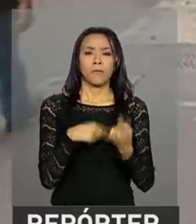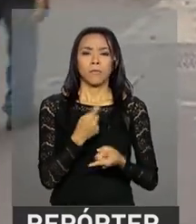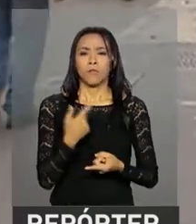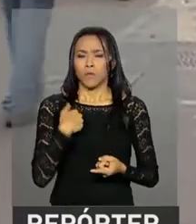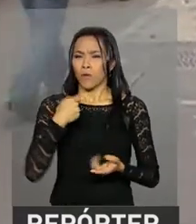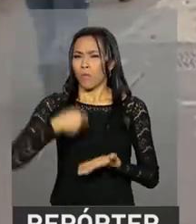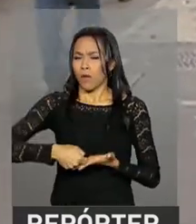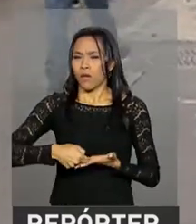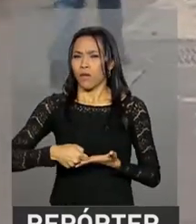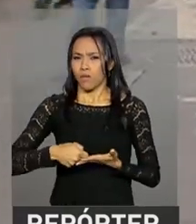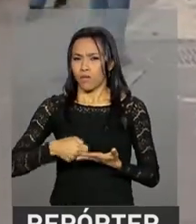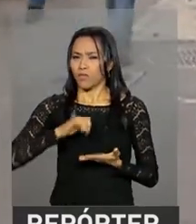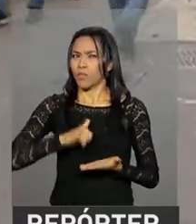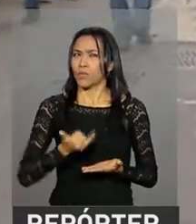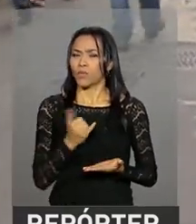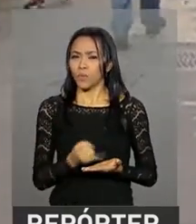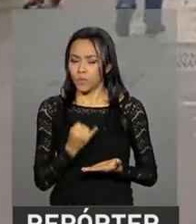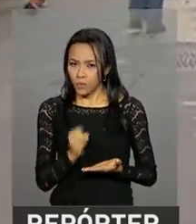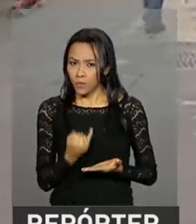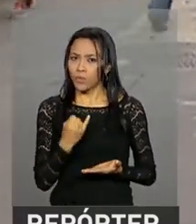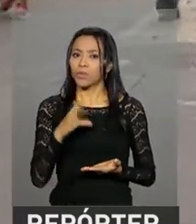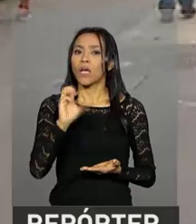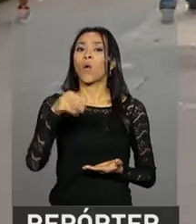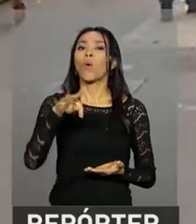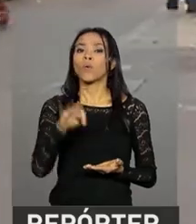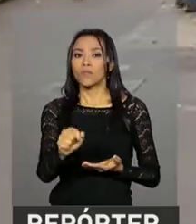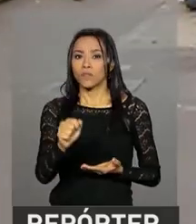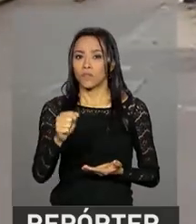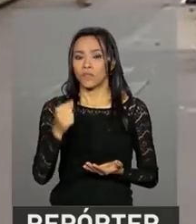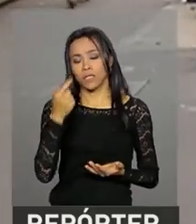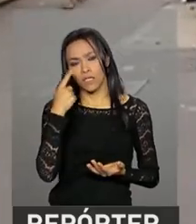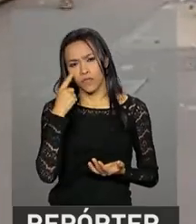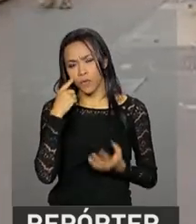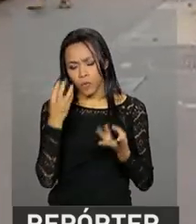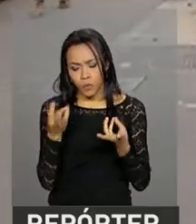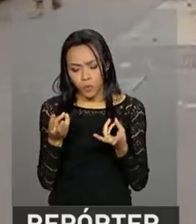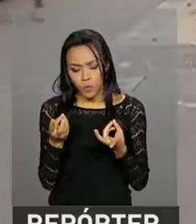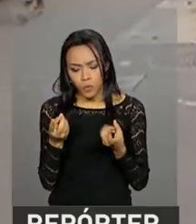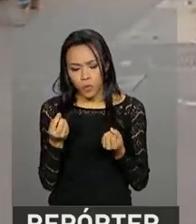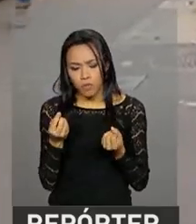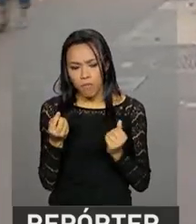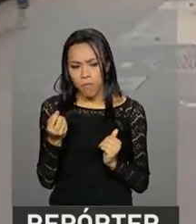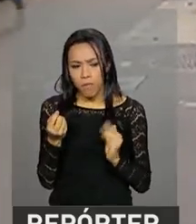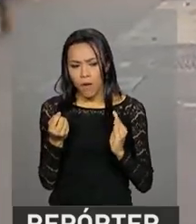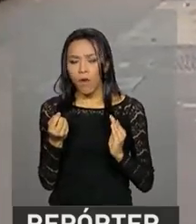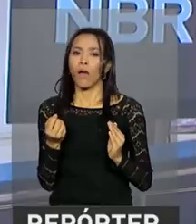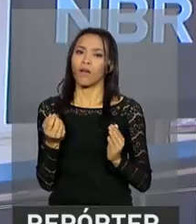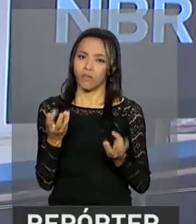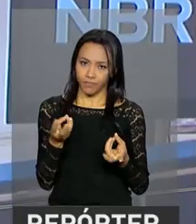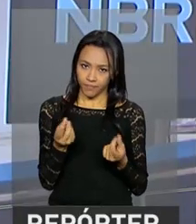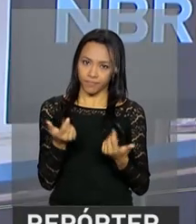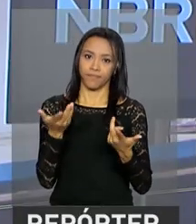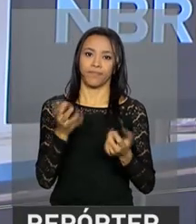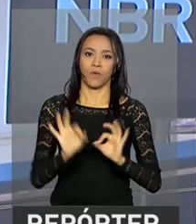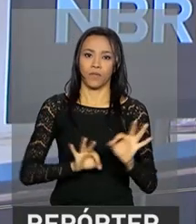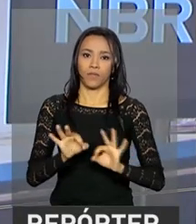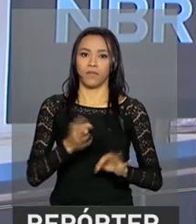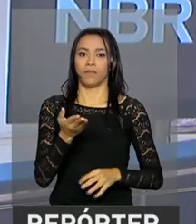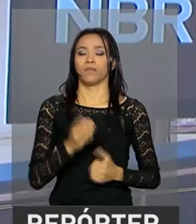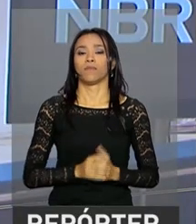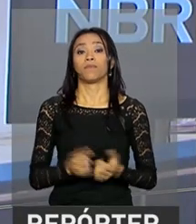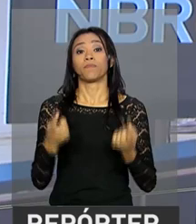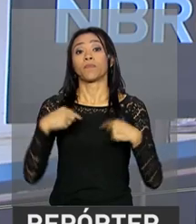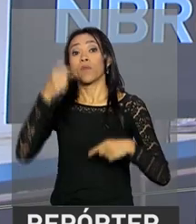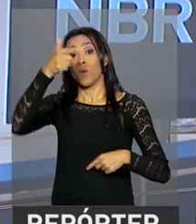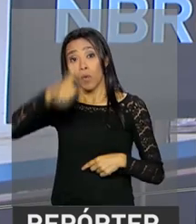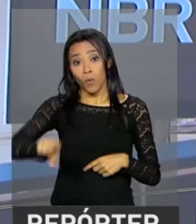que eu pago efetivamente de juros da conta que eu quero quitar. Então, o que for maior, fica. E olha, uma